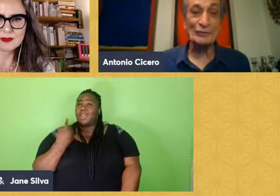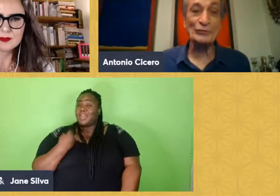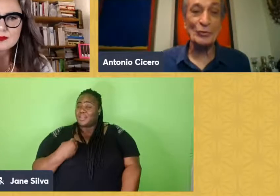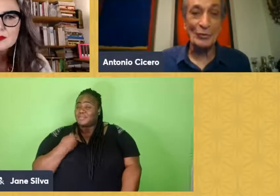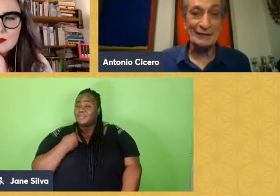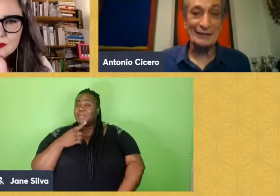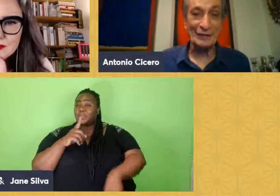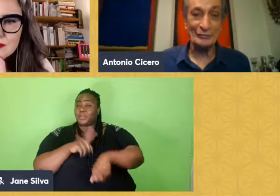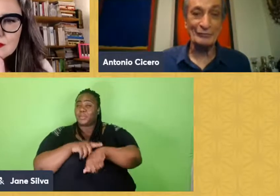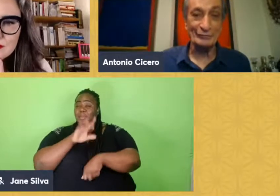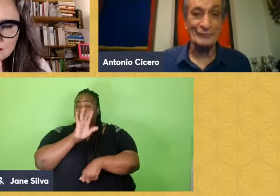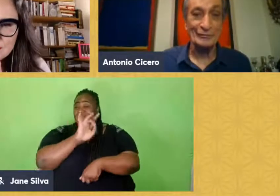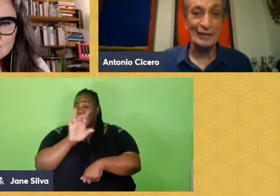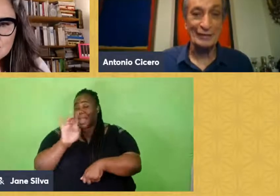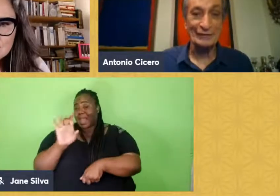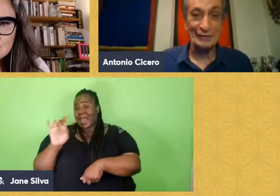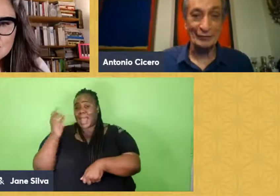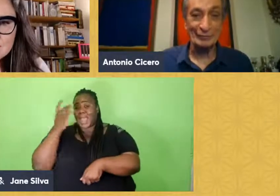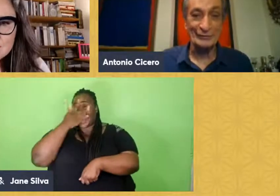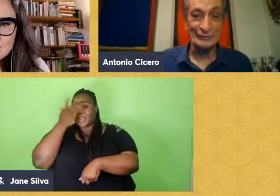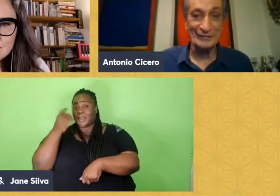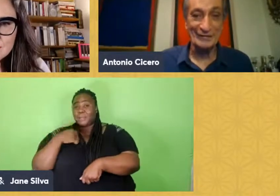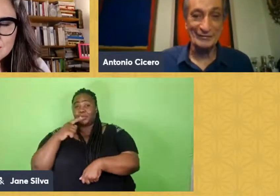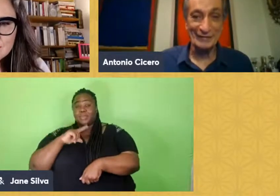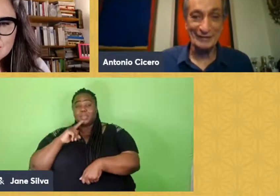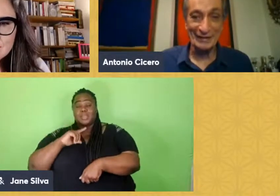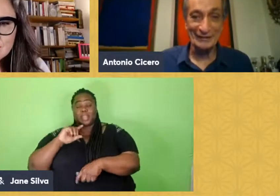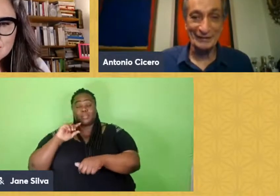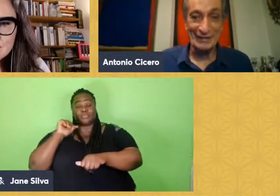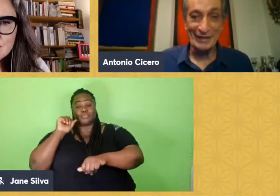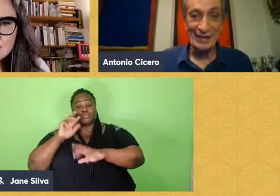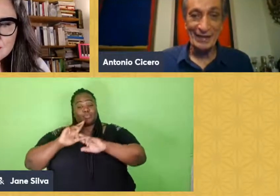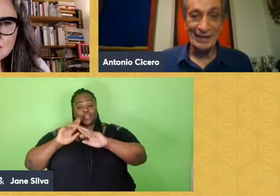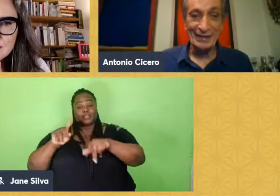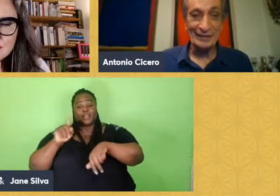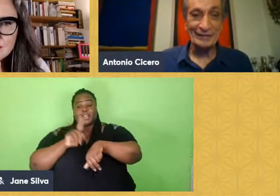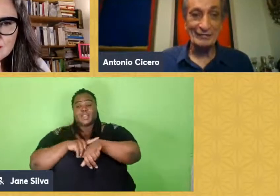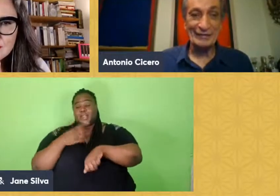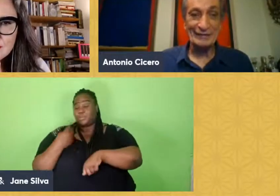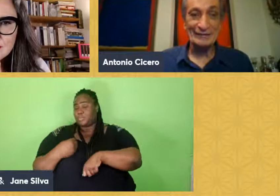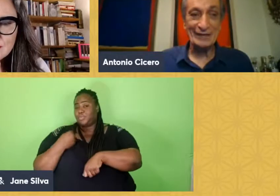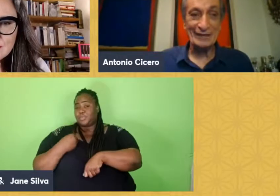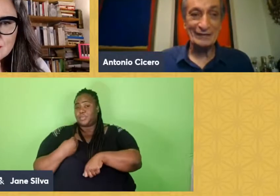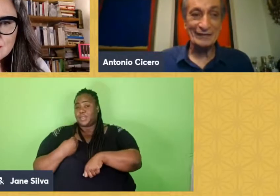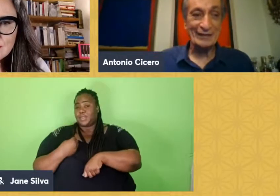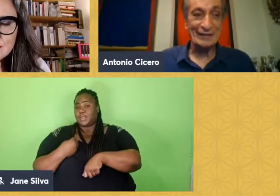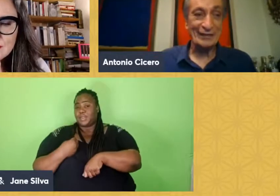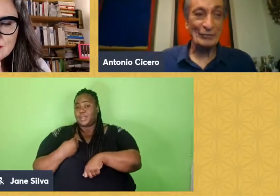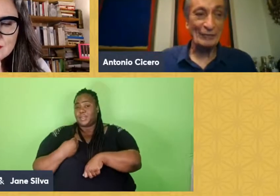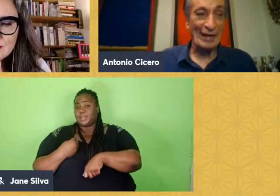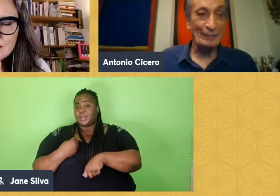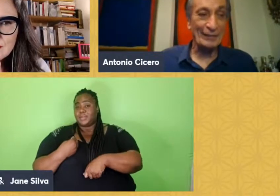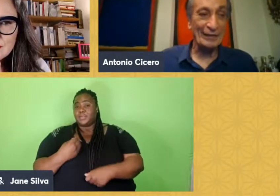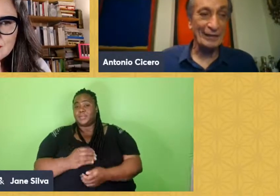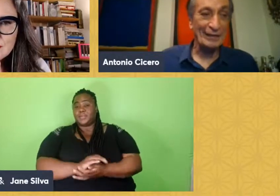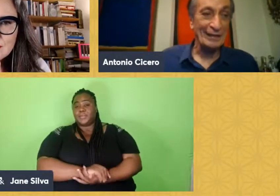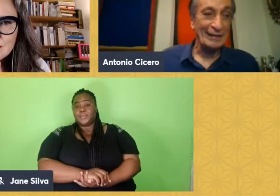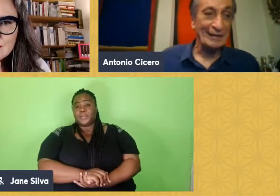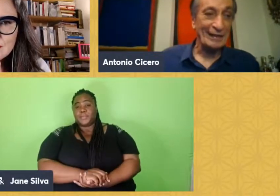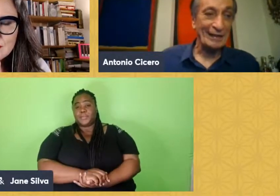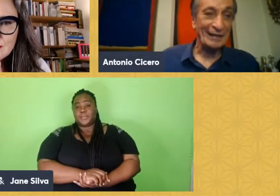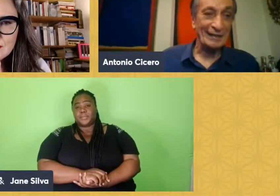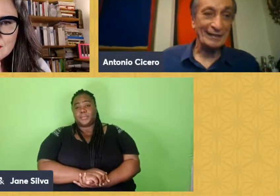cada pessoa tem um diferente tempo de vida, na verdade, né? E, na verdade, é uma